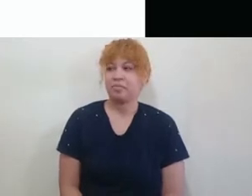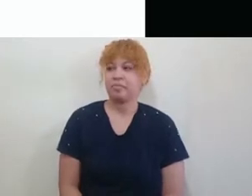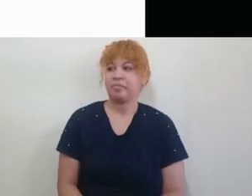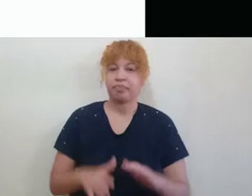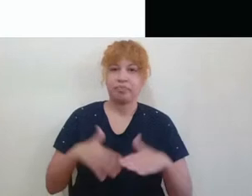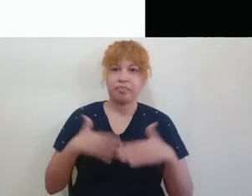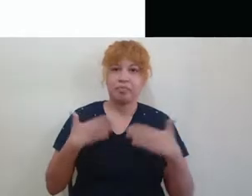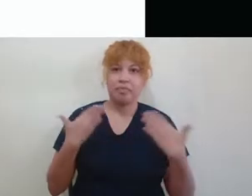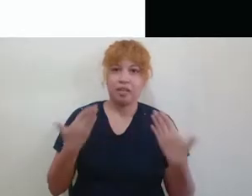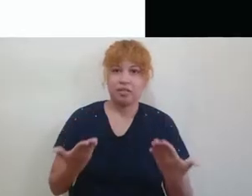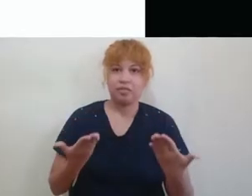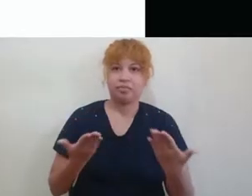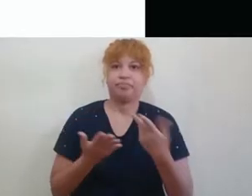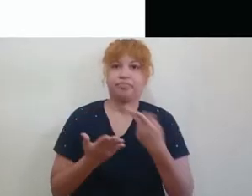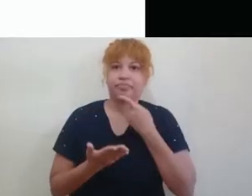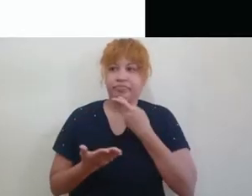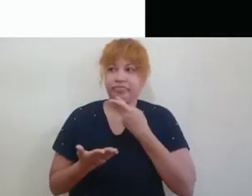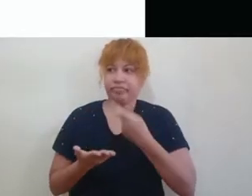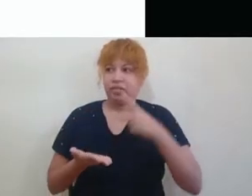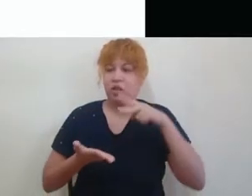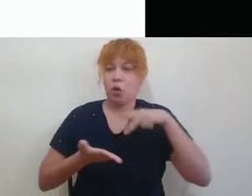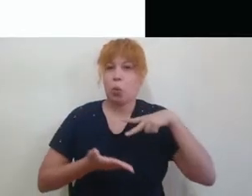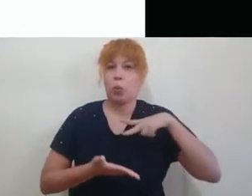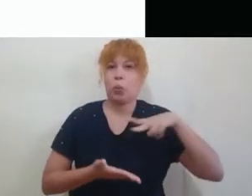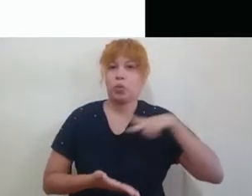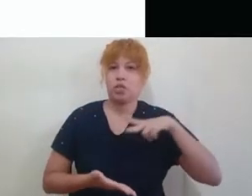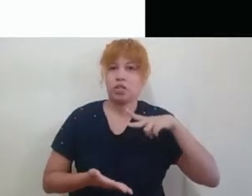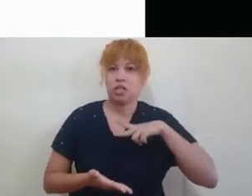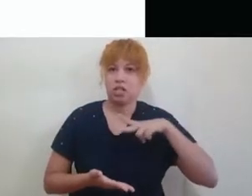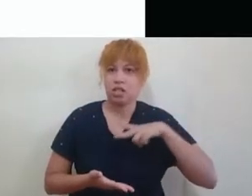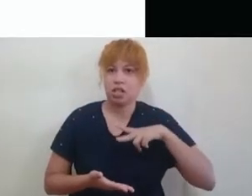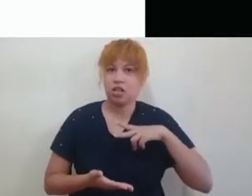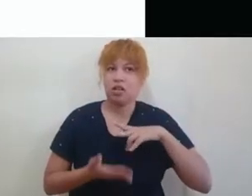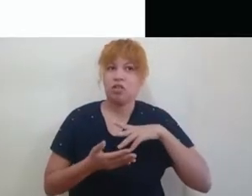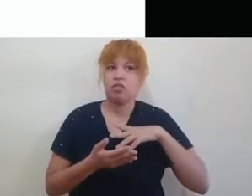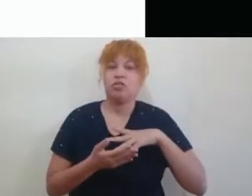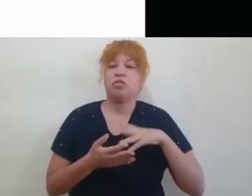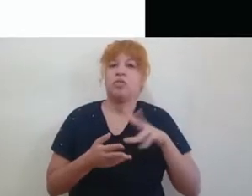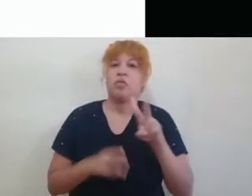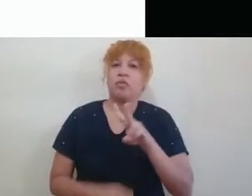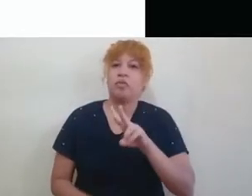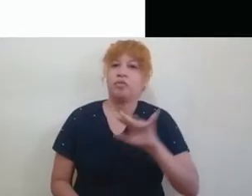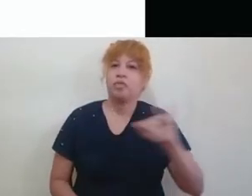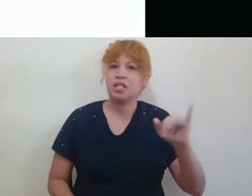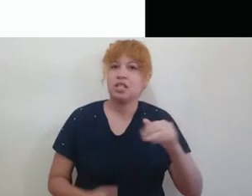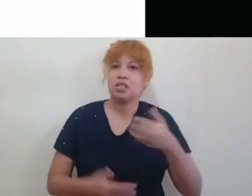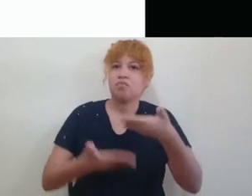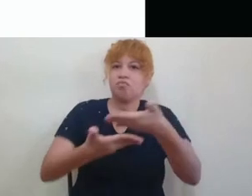Thank you.